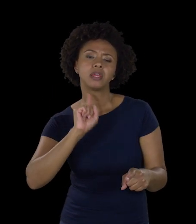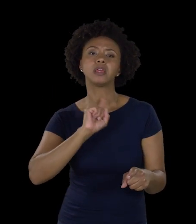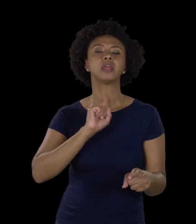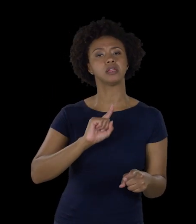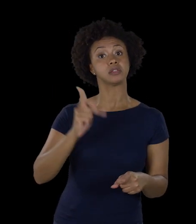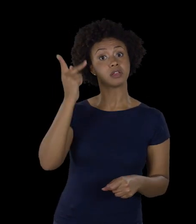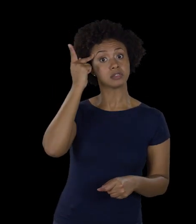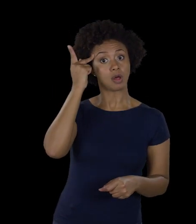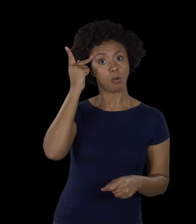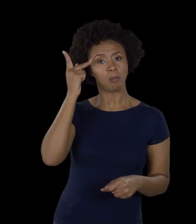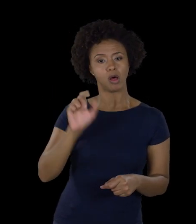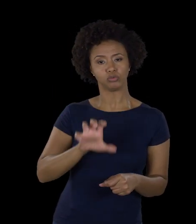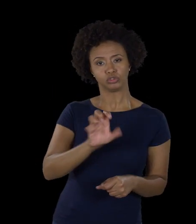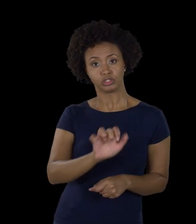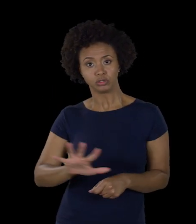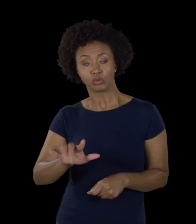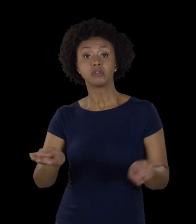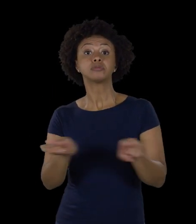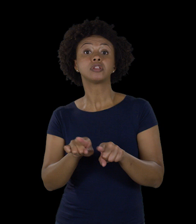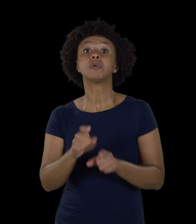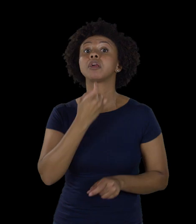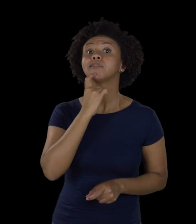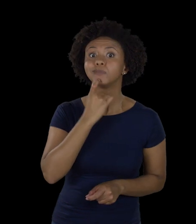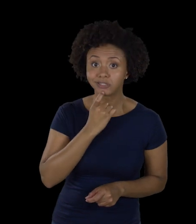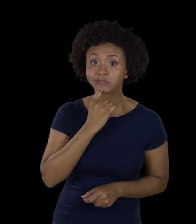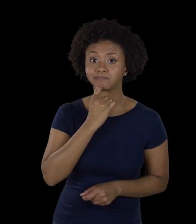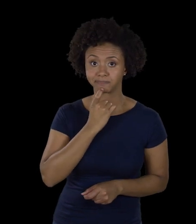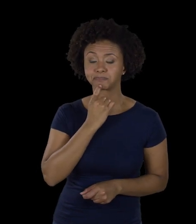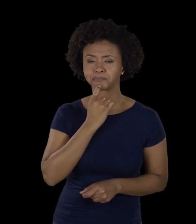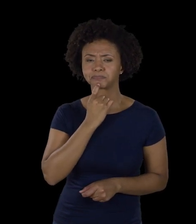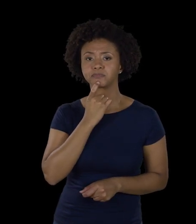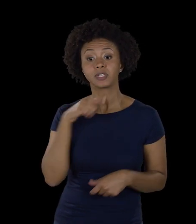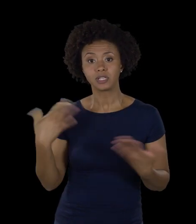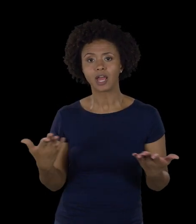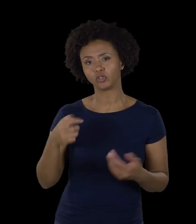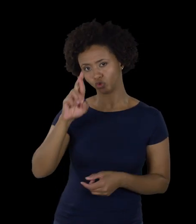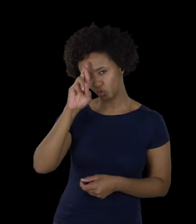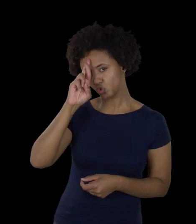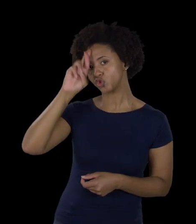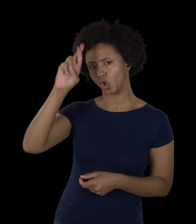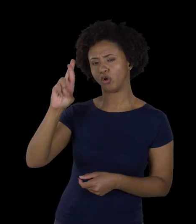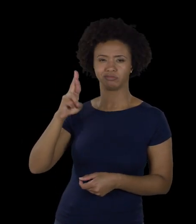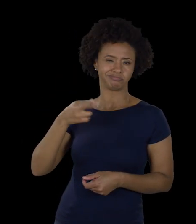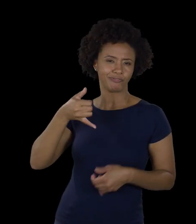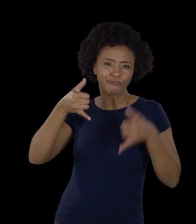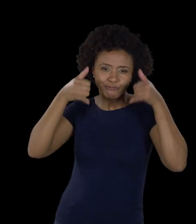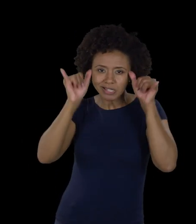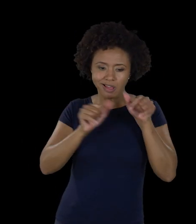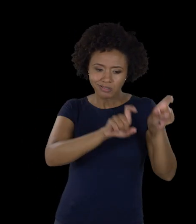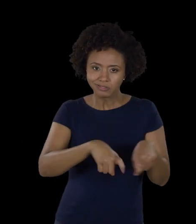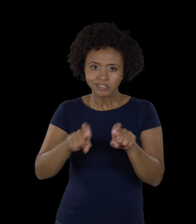Mineira, Centro-Oeste Paulista e região de Campinas, onde os chamados senhores,